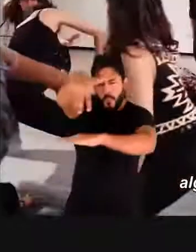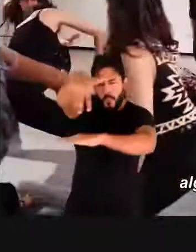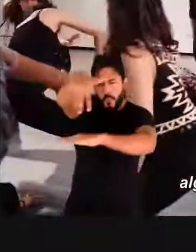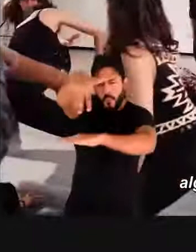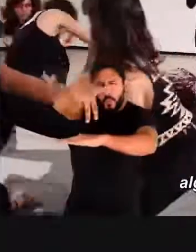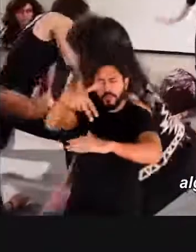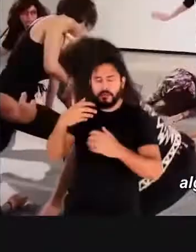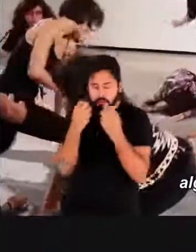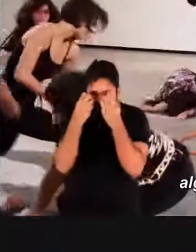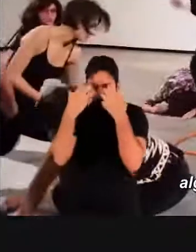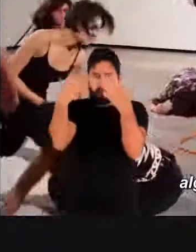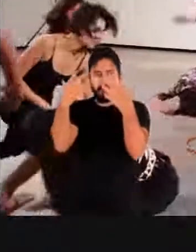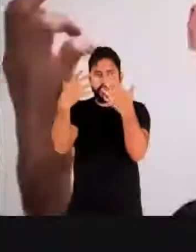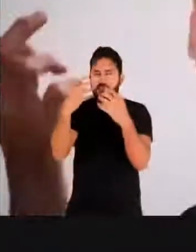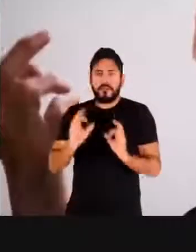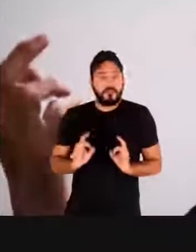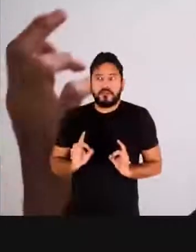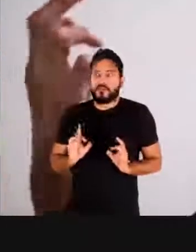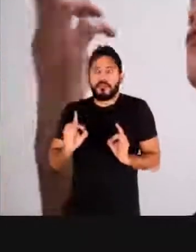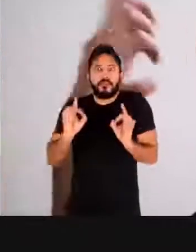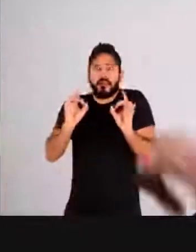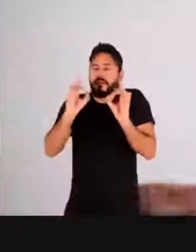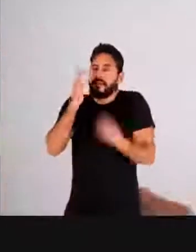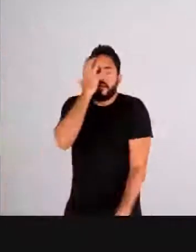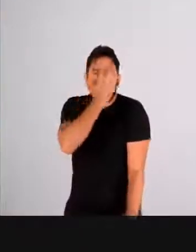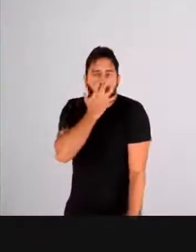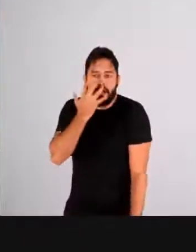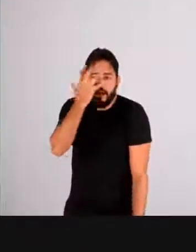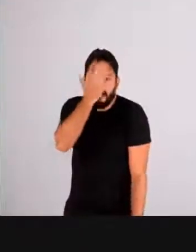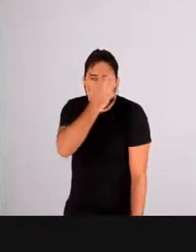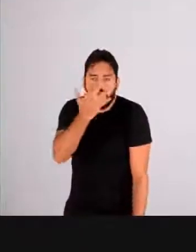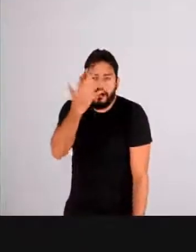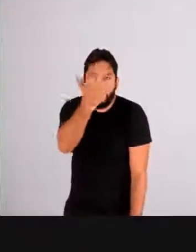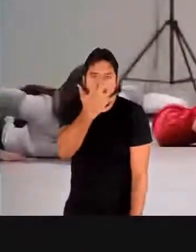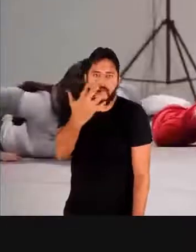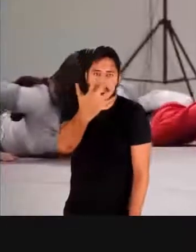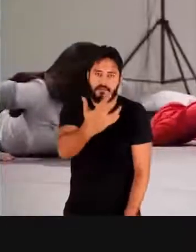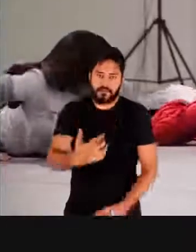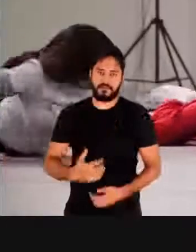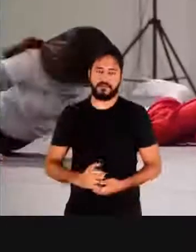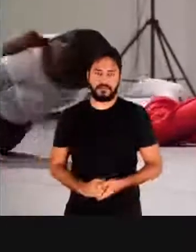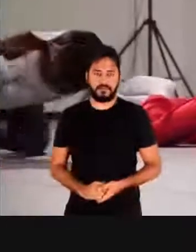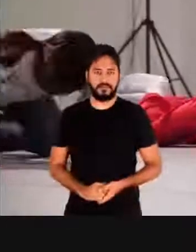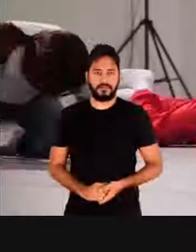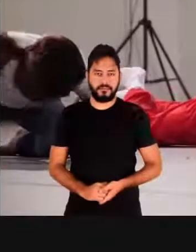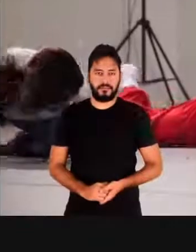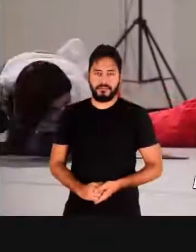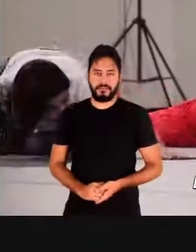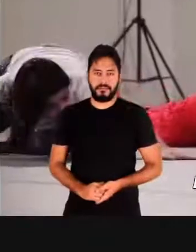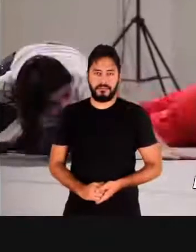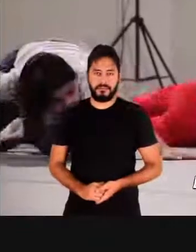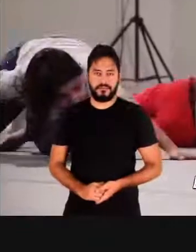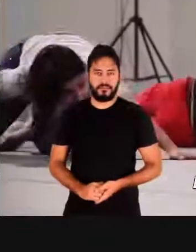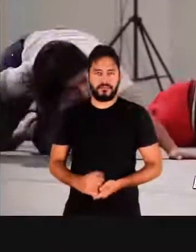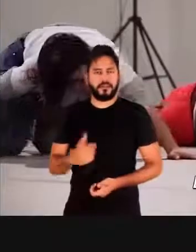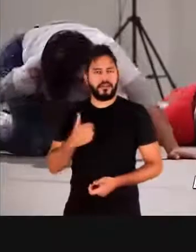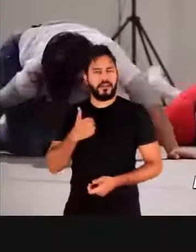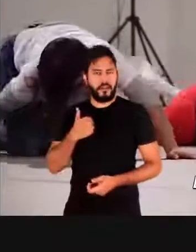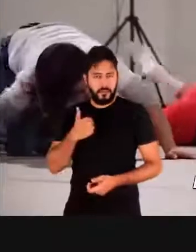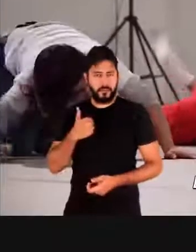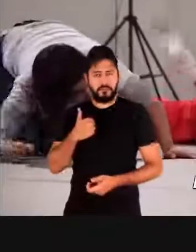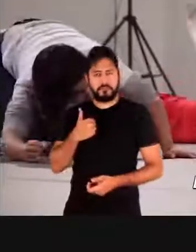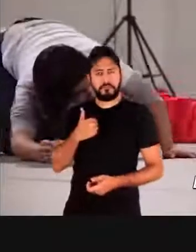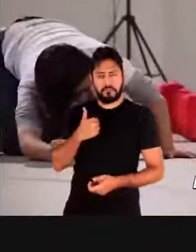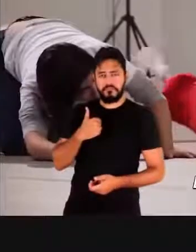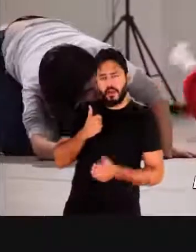muito especial me chamando naquele palco. Eu fiquei